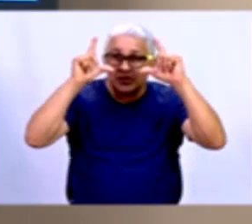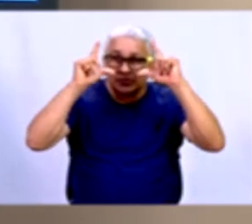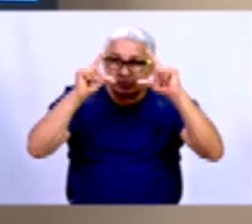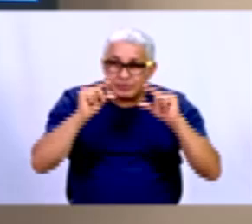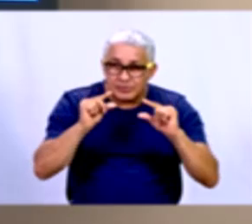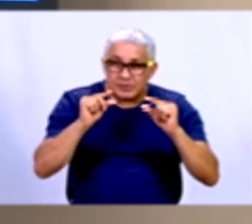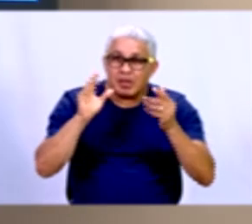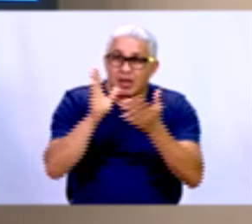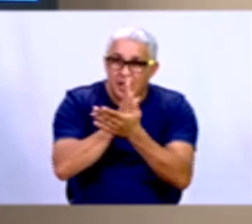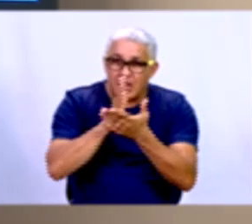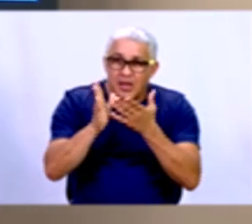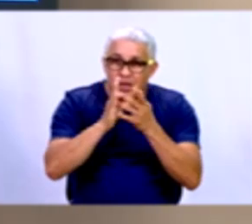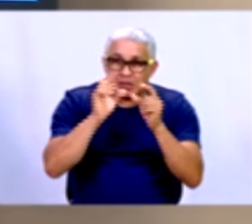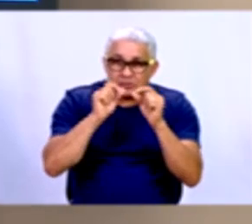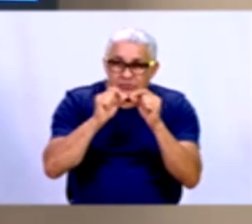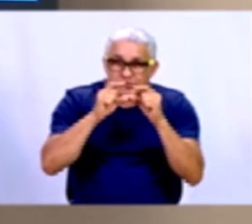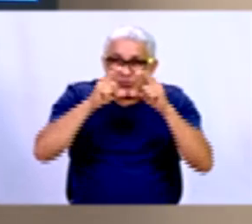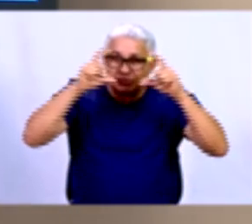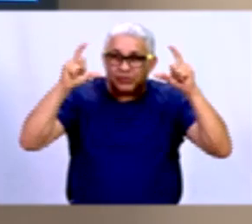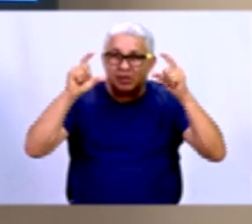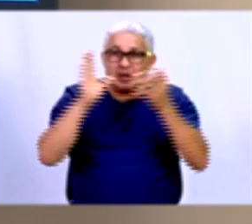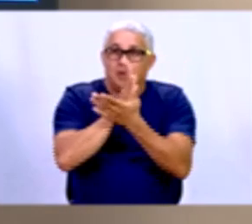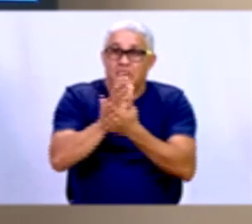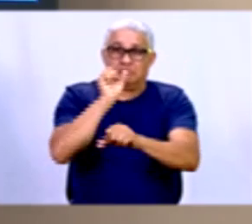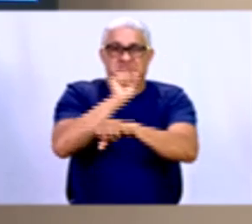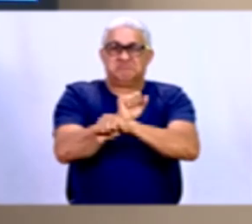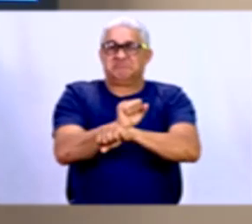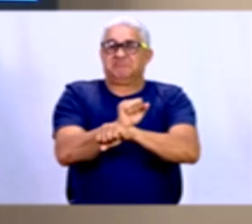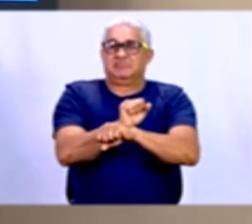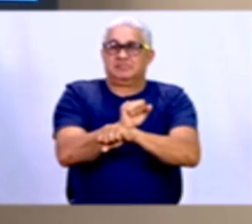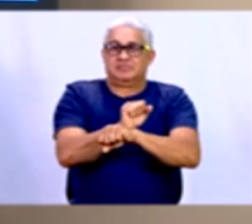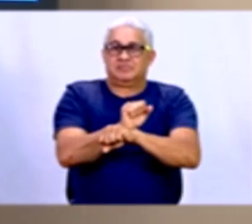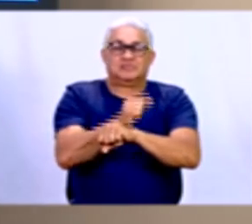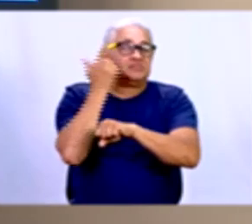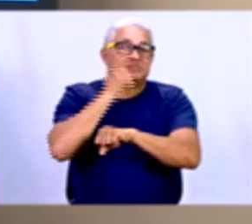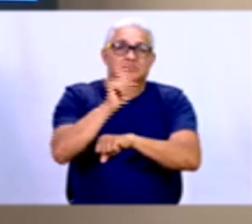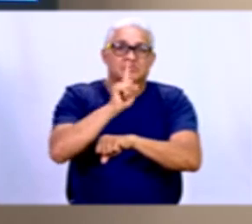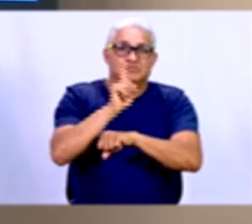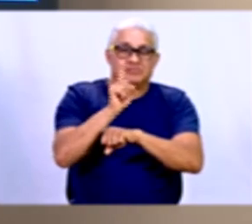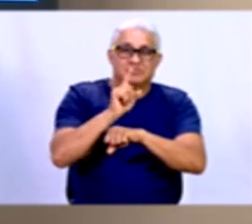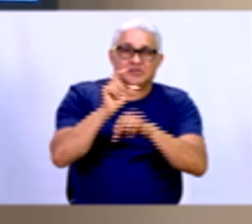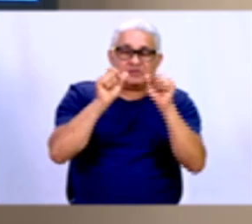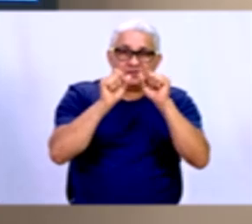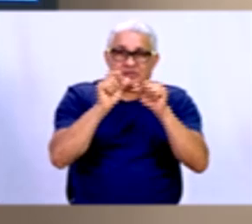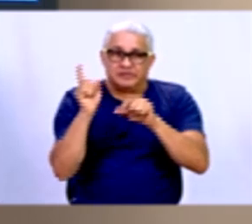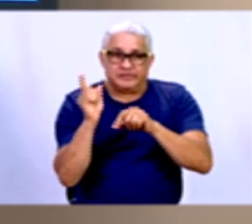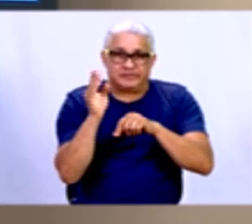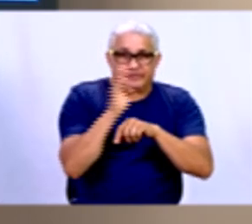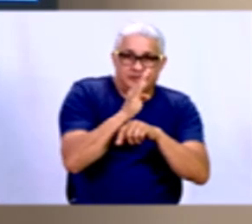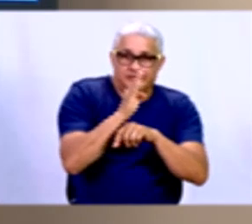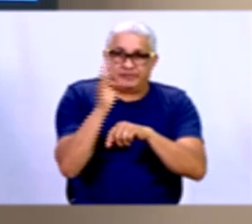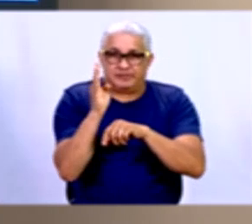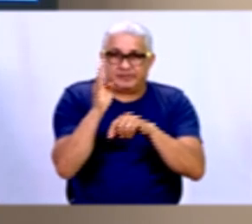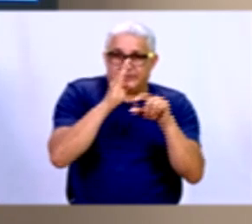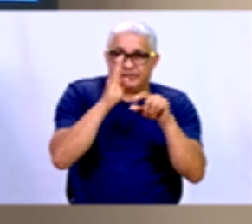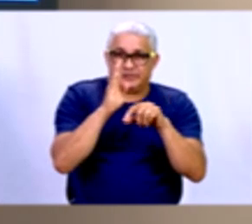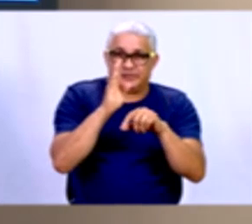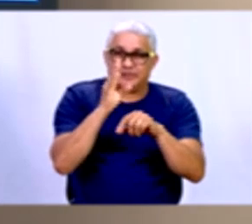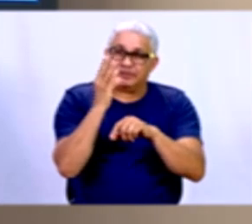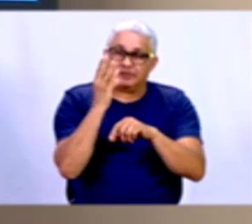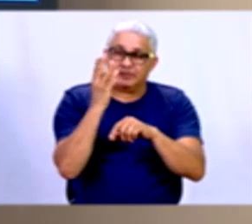você consegue dar o zoom, mas outros ficam estáticos ali e você não consegue movimentar aquela